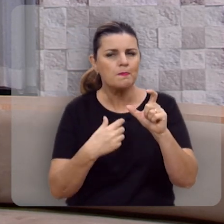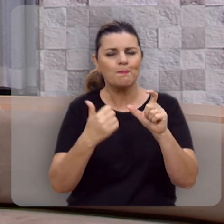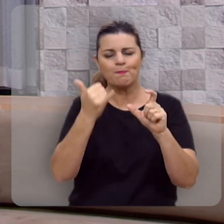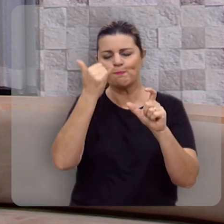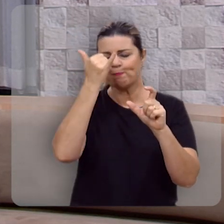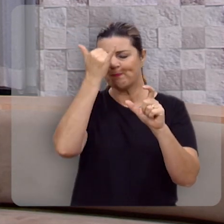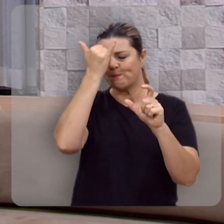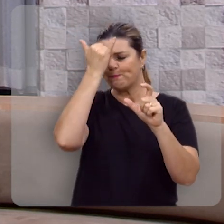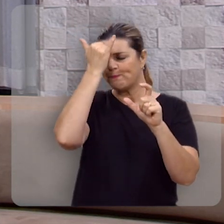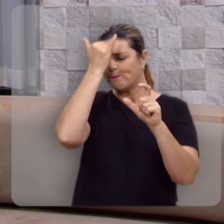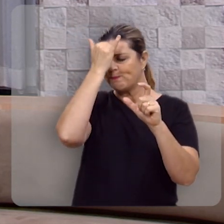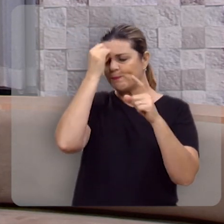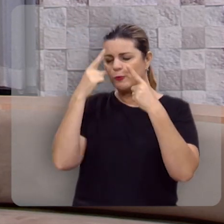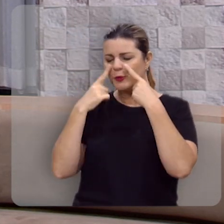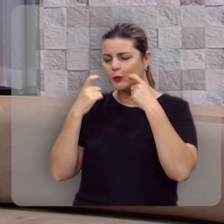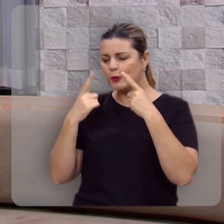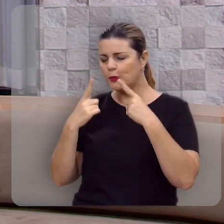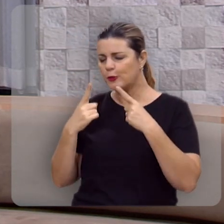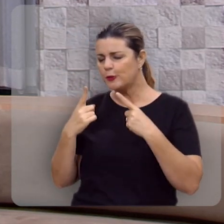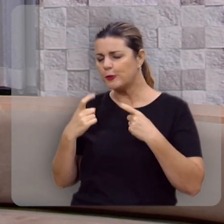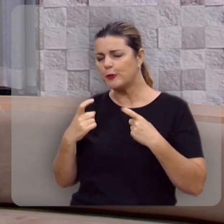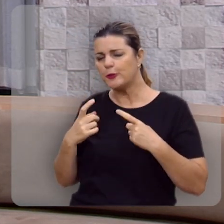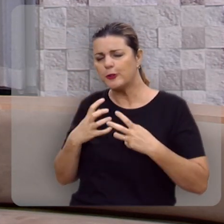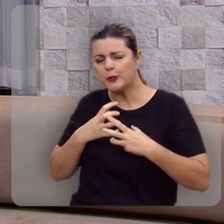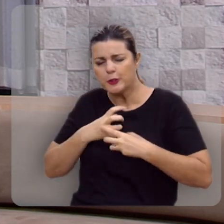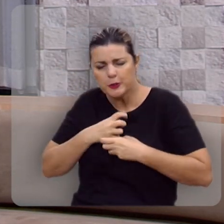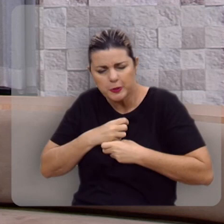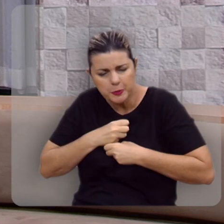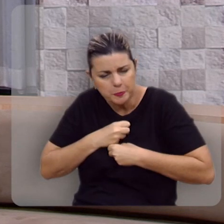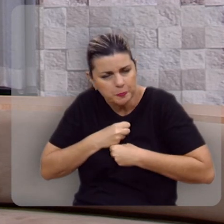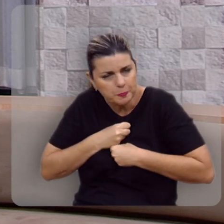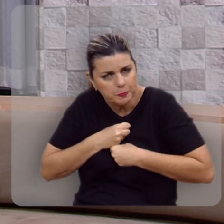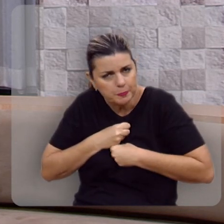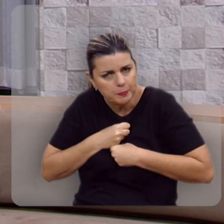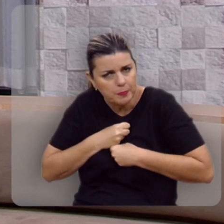sai dali chorando amargamente.